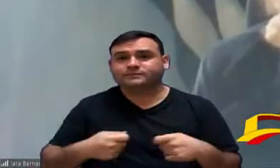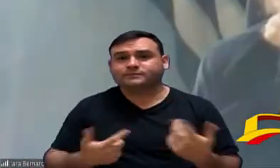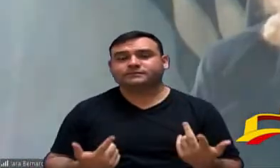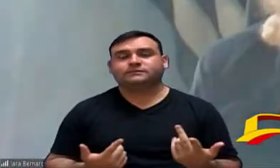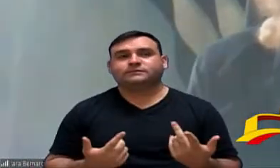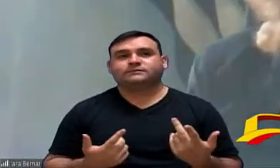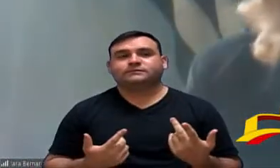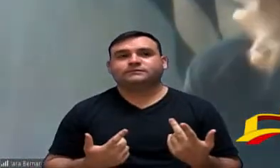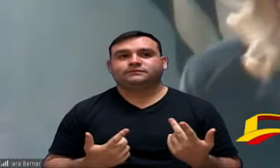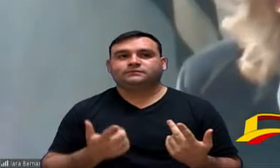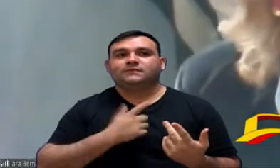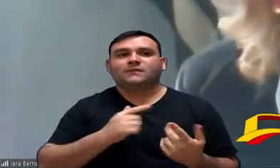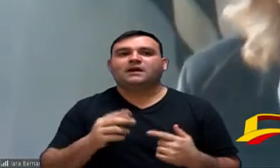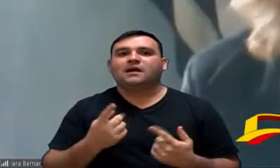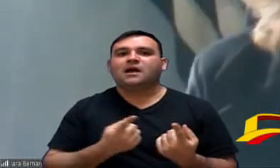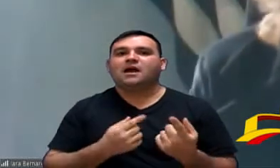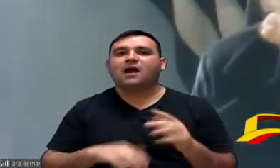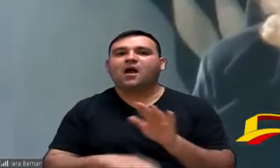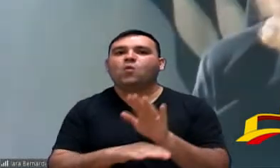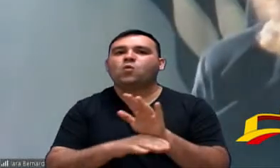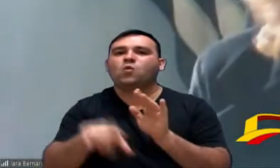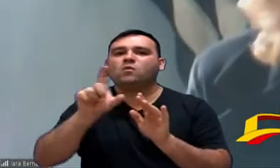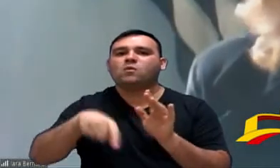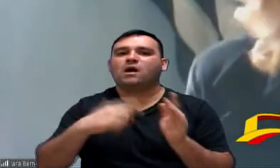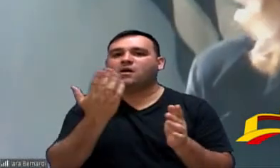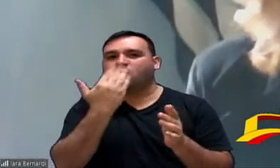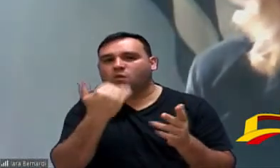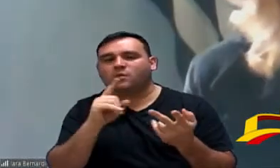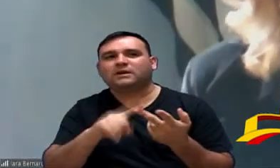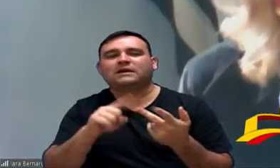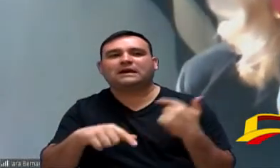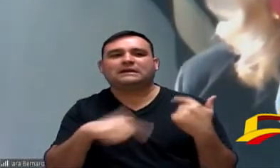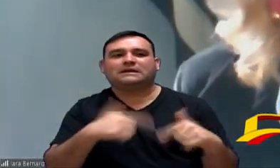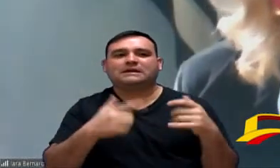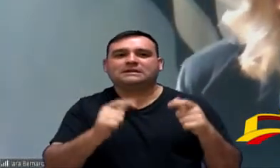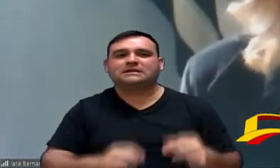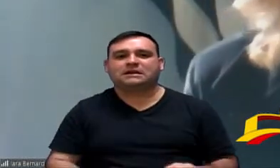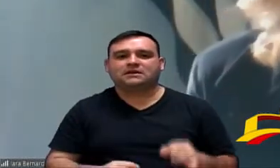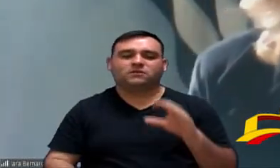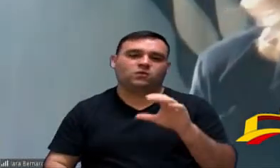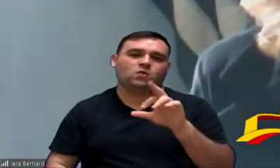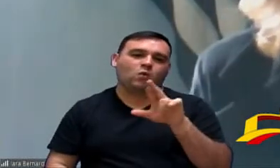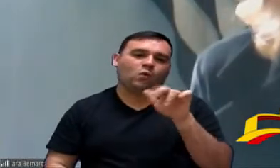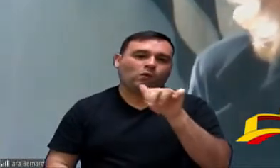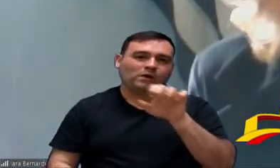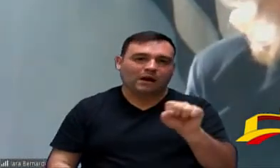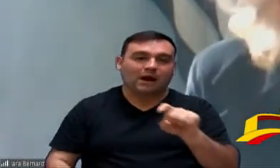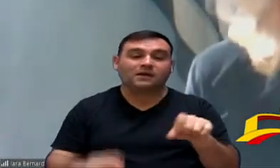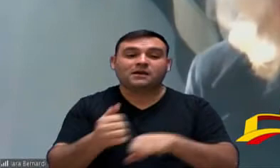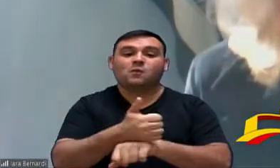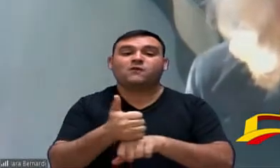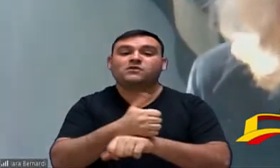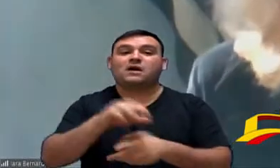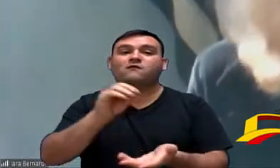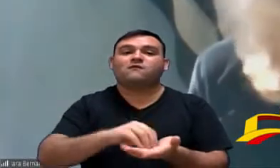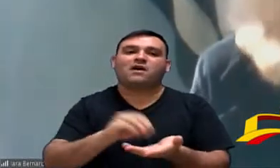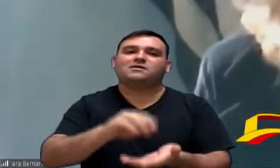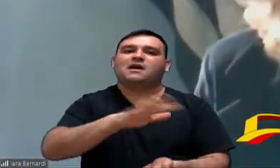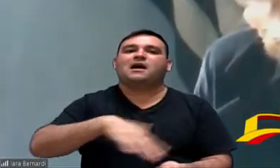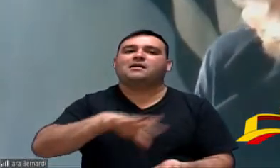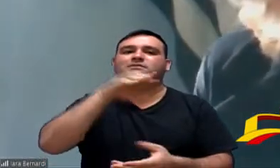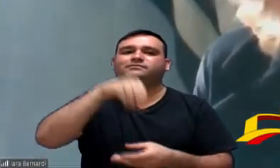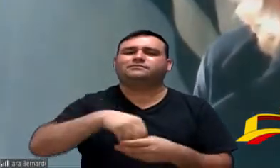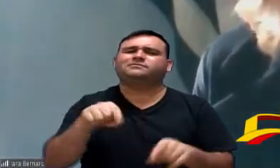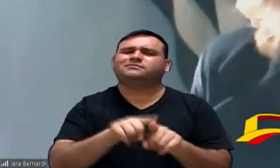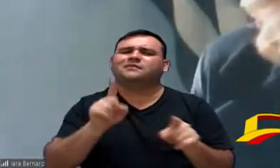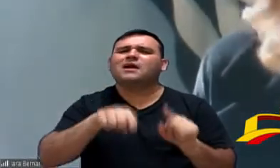precisam da auxílio alimentação, o funcionamento, claro, dos CRAS, a falta de profissionais nessa área, tudo isso